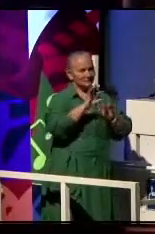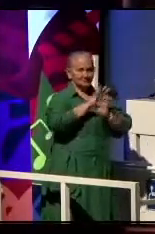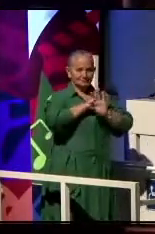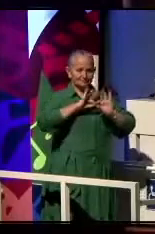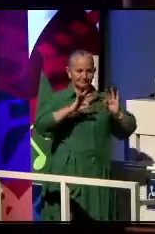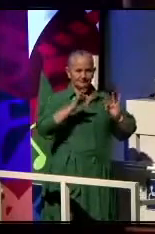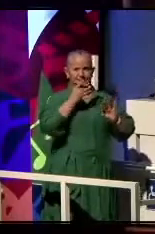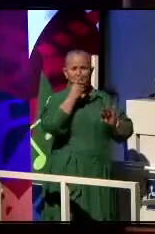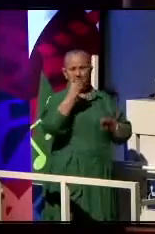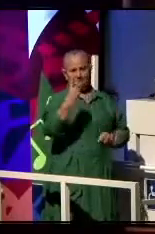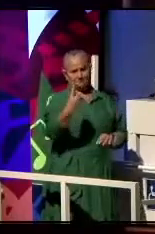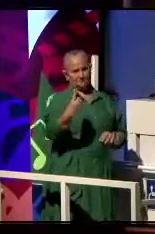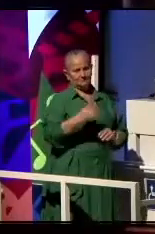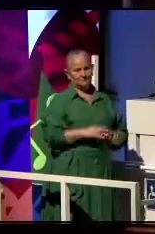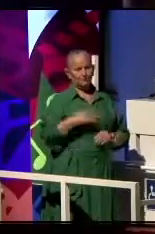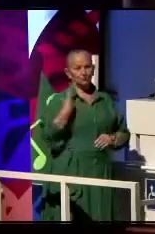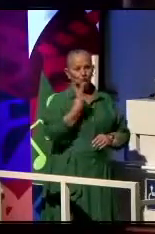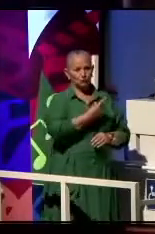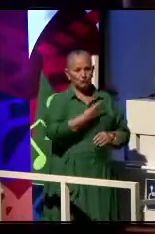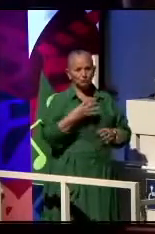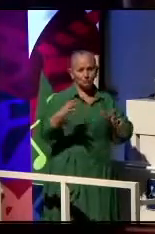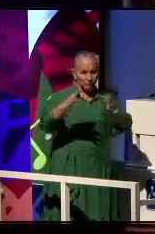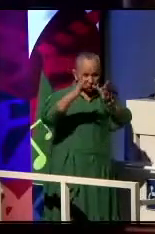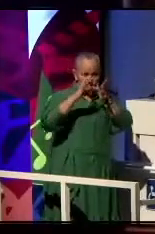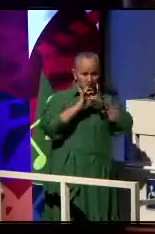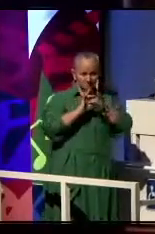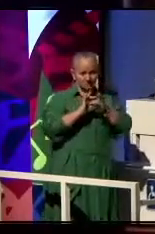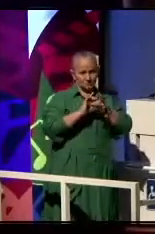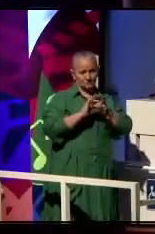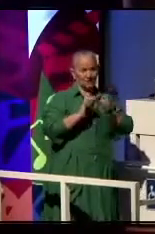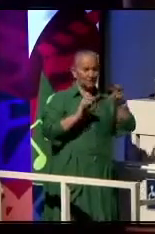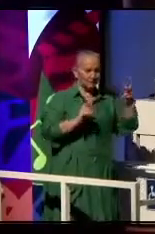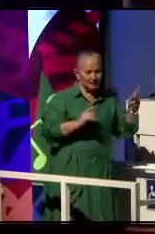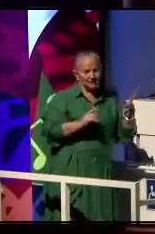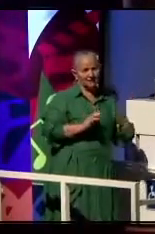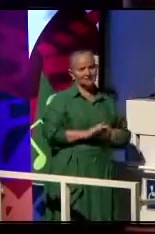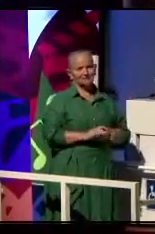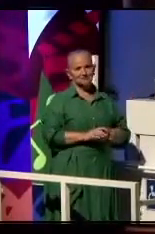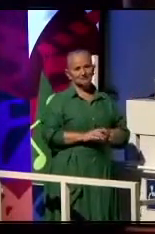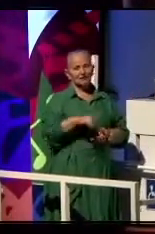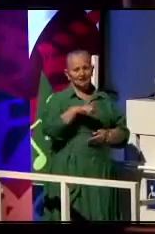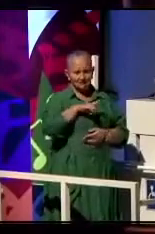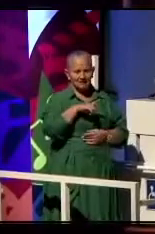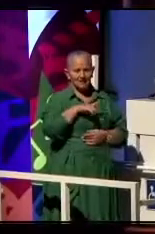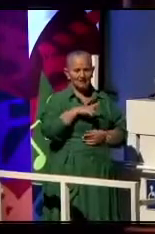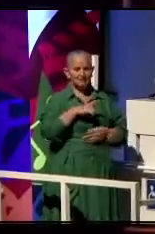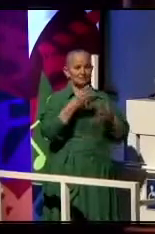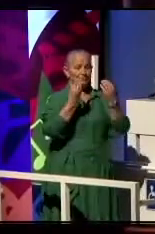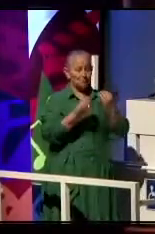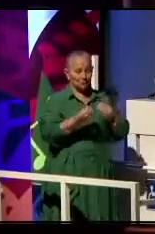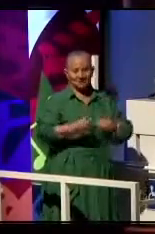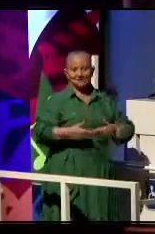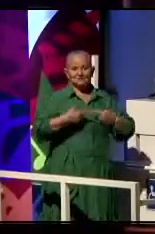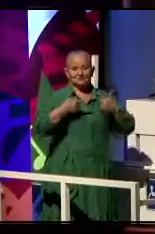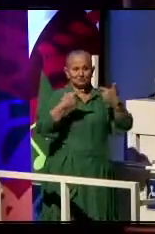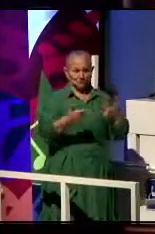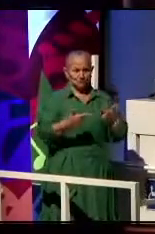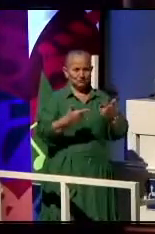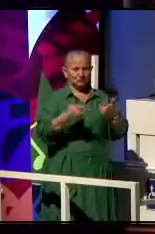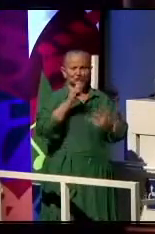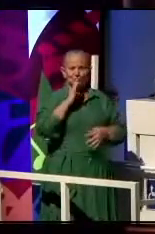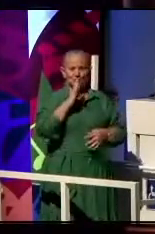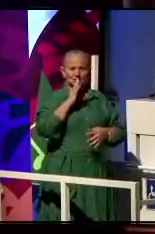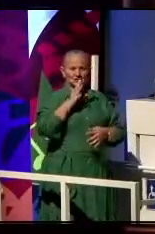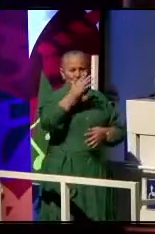gente é um conjunto, a gente agrega tudo, e o Milton agregou, ele teve também sorte de agregar essa série